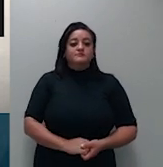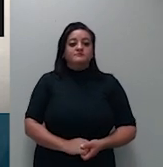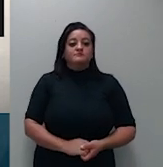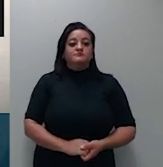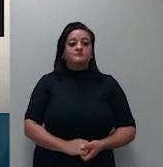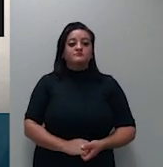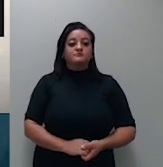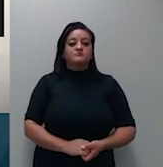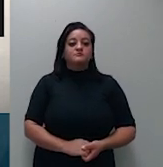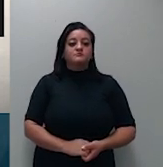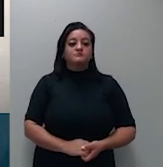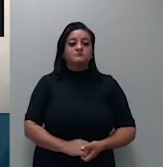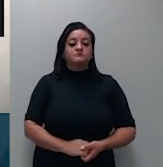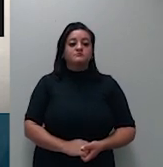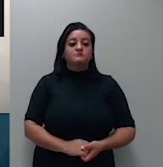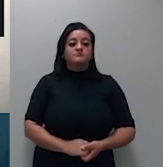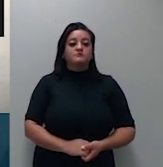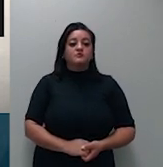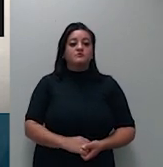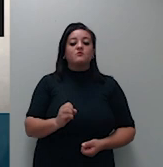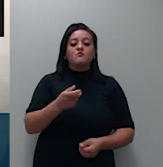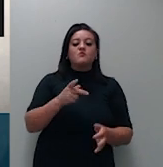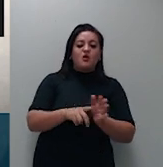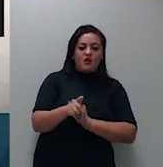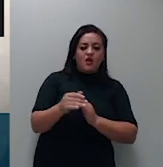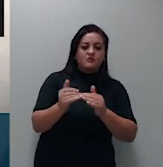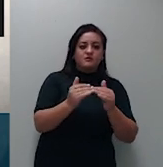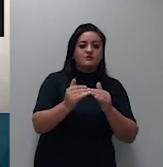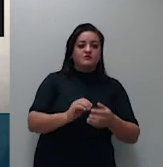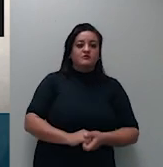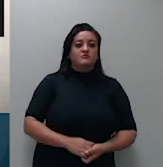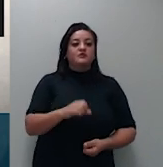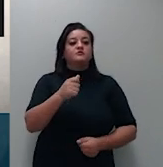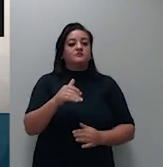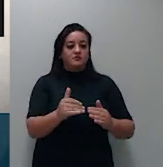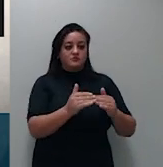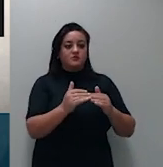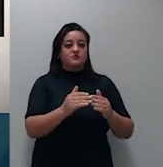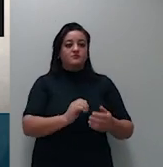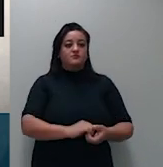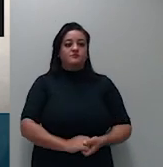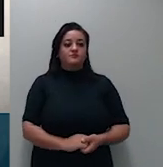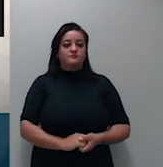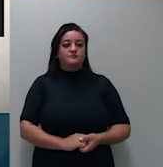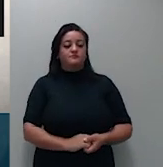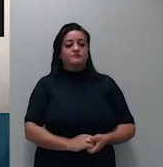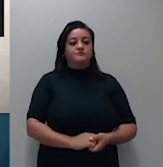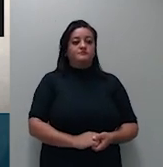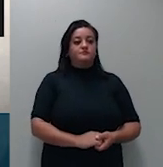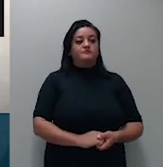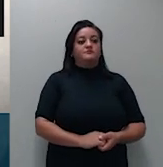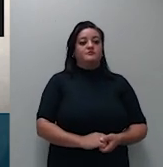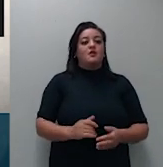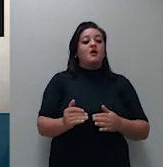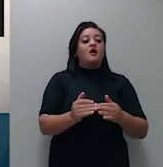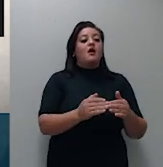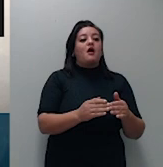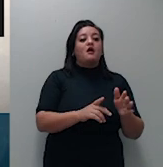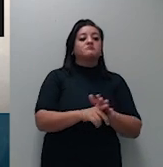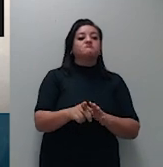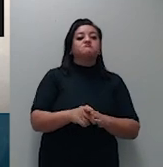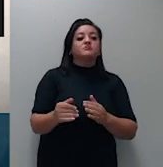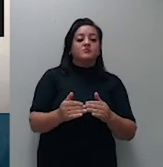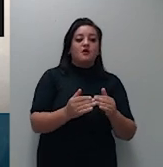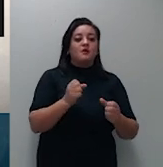tá bem assim doutora tá de acordo de acordo com os colegas também pode seguir qualquer